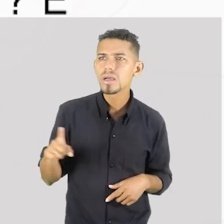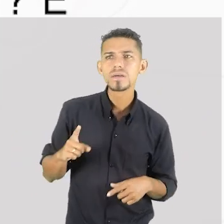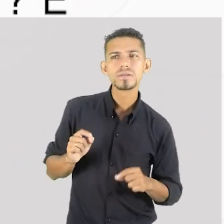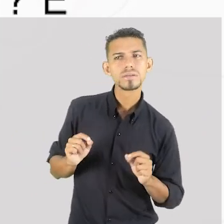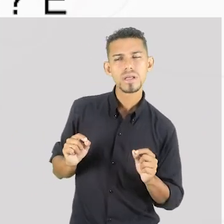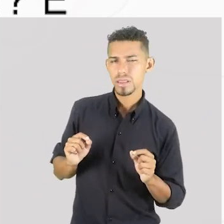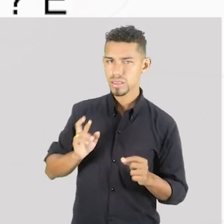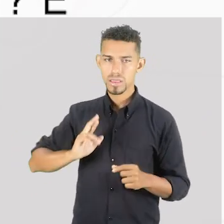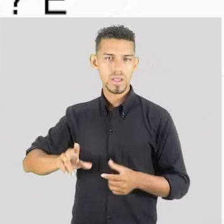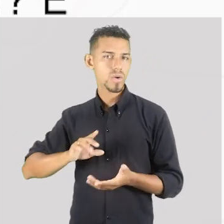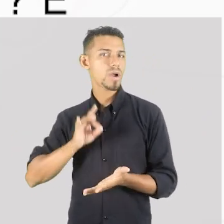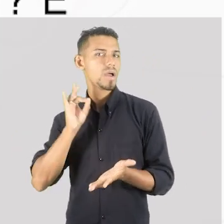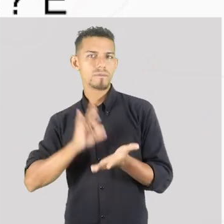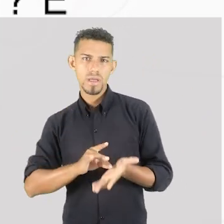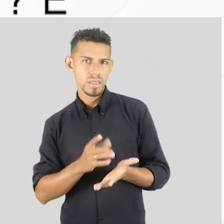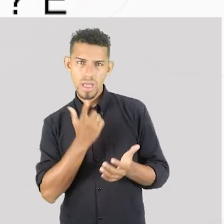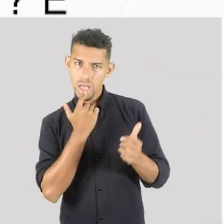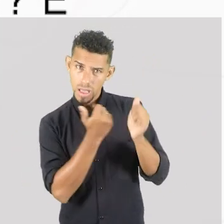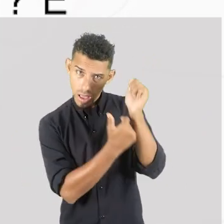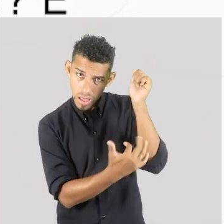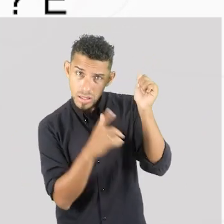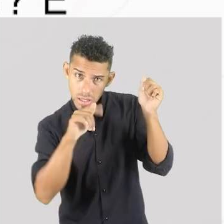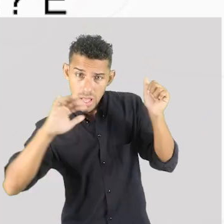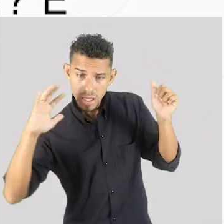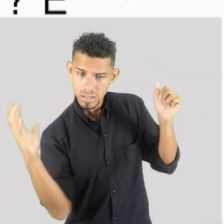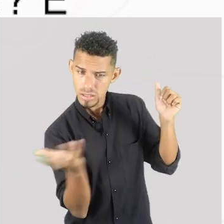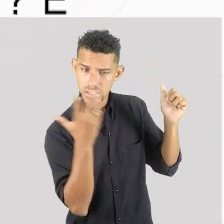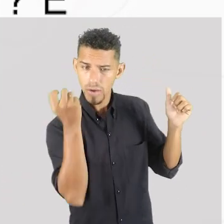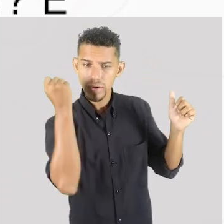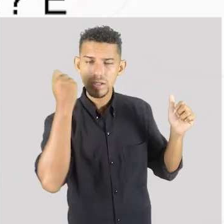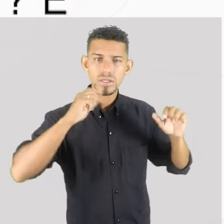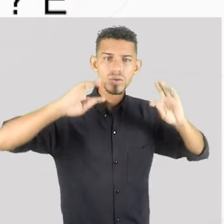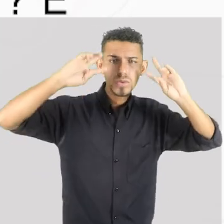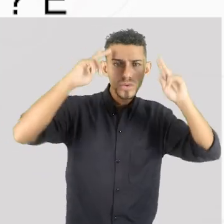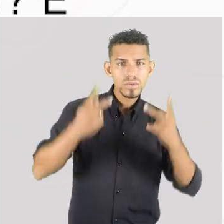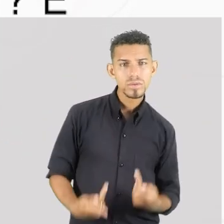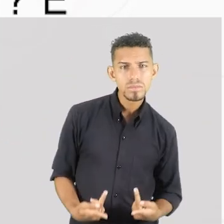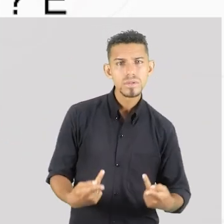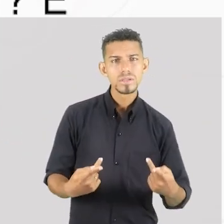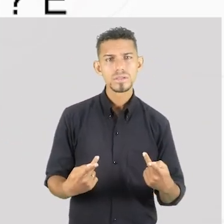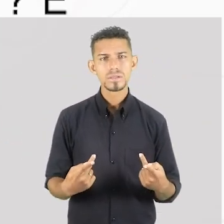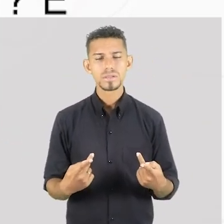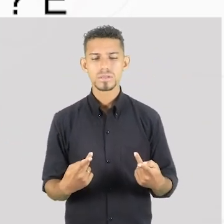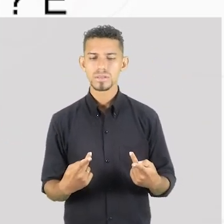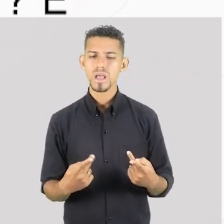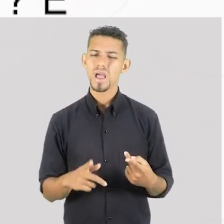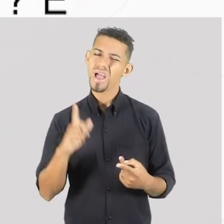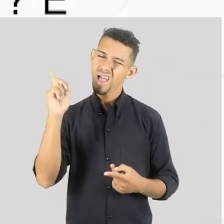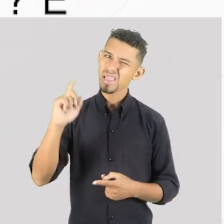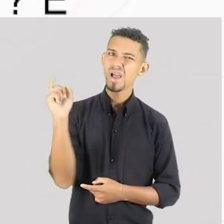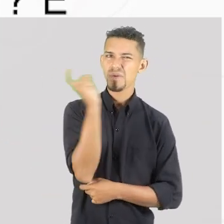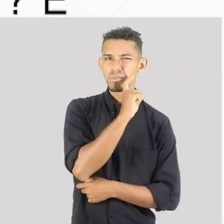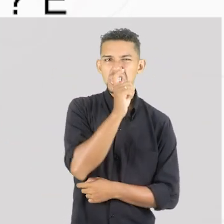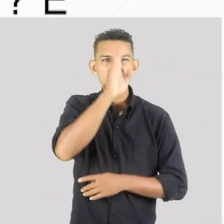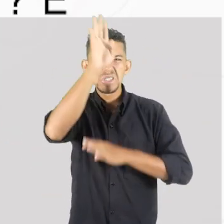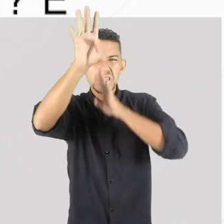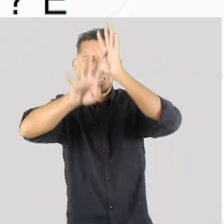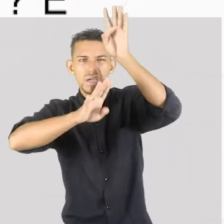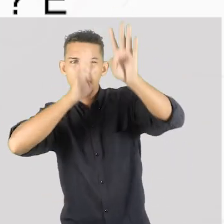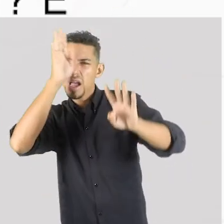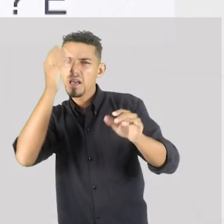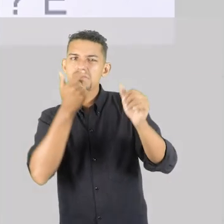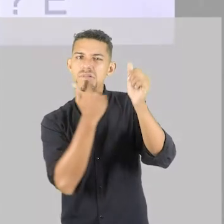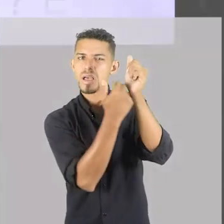é verdade que seu sangue era o resgate do homem? É então uma mentira abominável ter esse